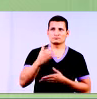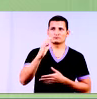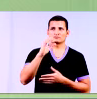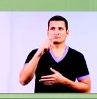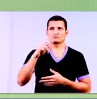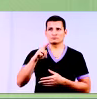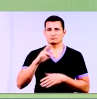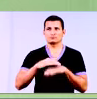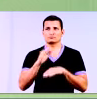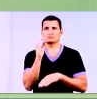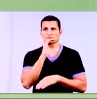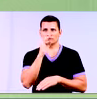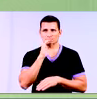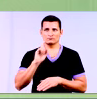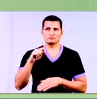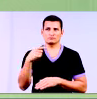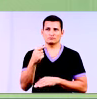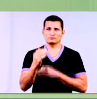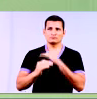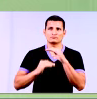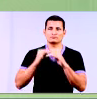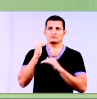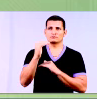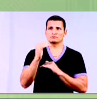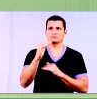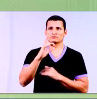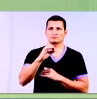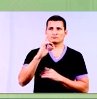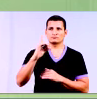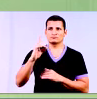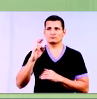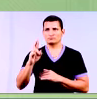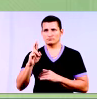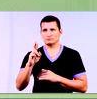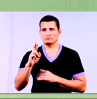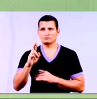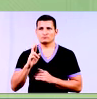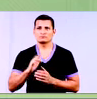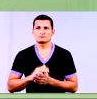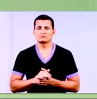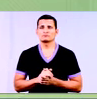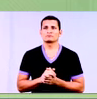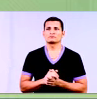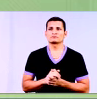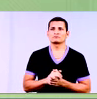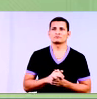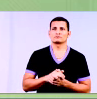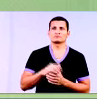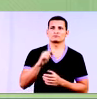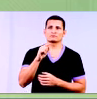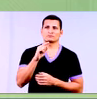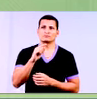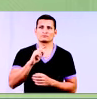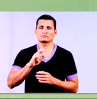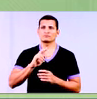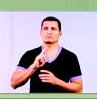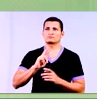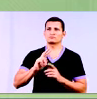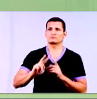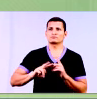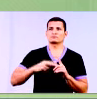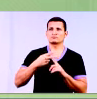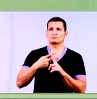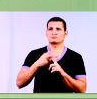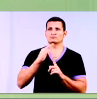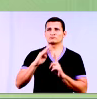rápida. Depois ela evoluiu para a memória DDR, que vocês vão ver hoje aí, que é uma memória que ela duplica ou quadruplica a